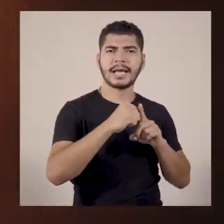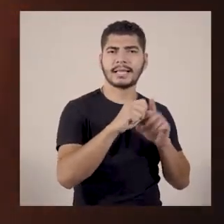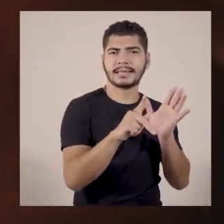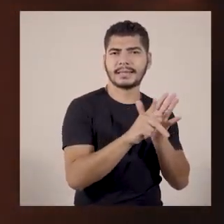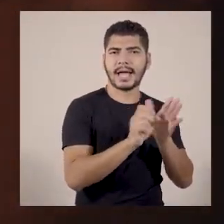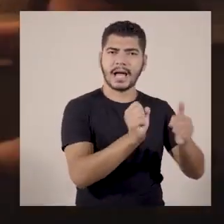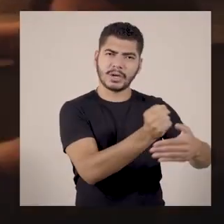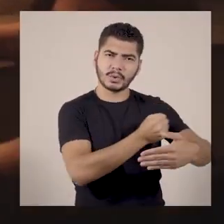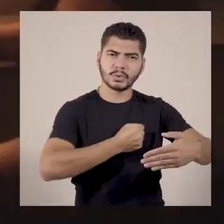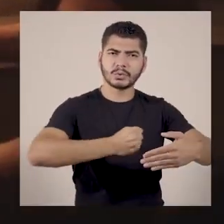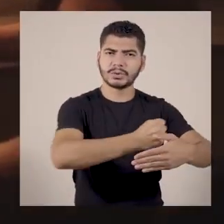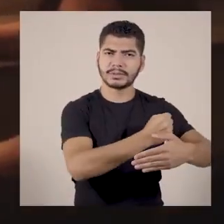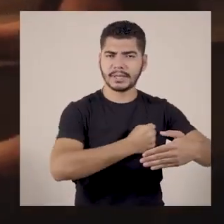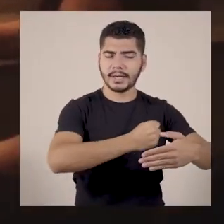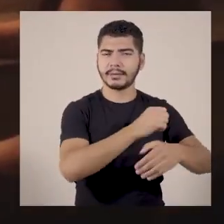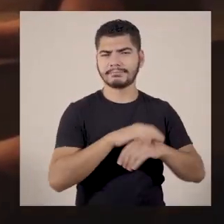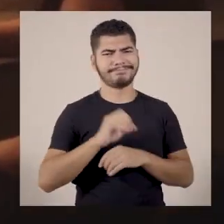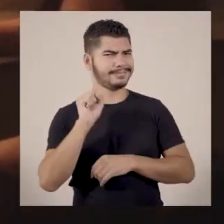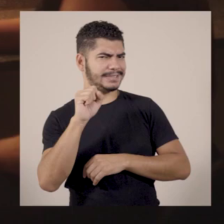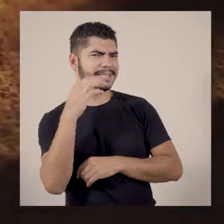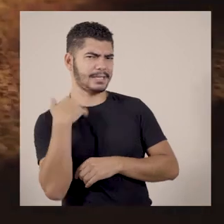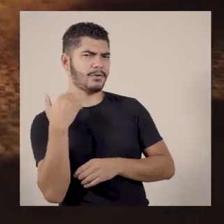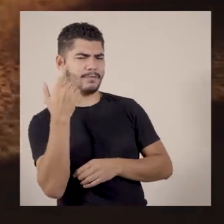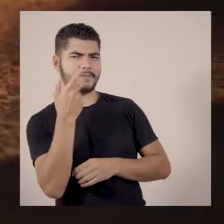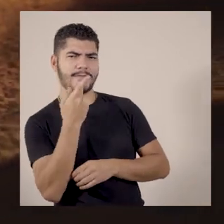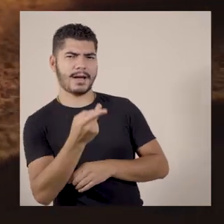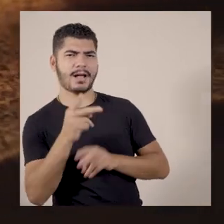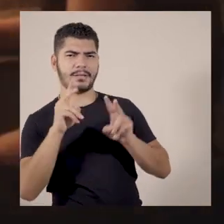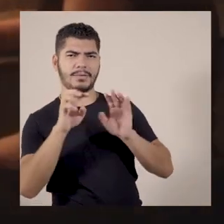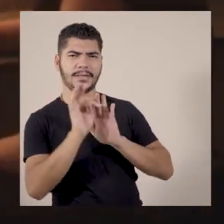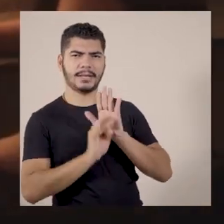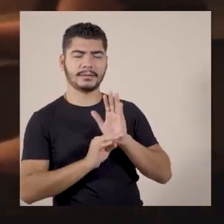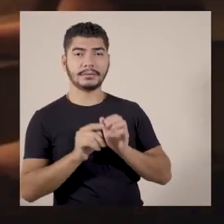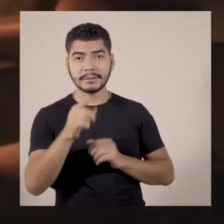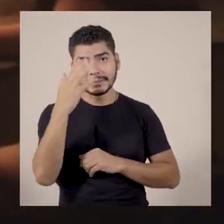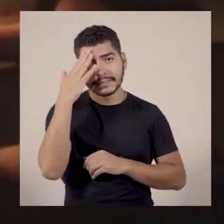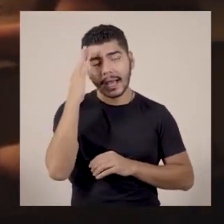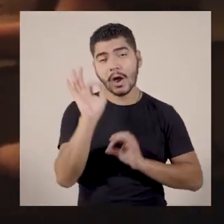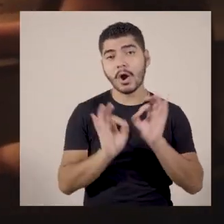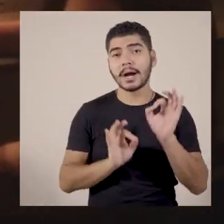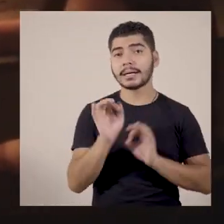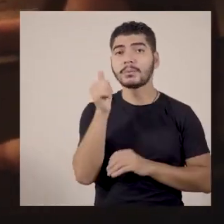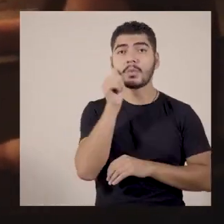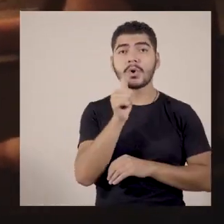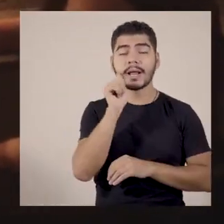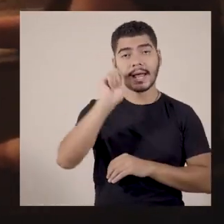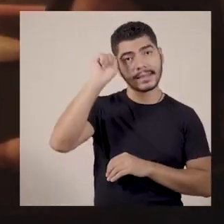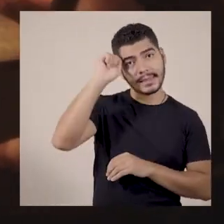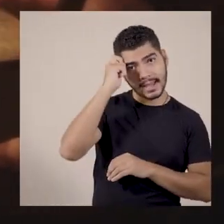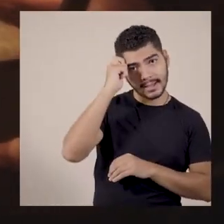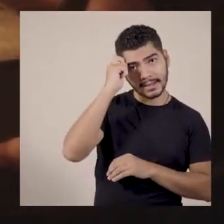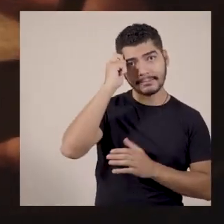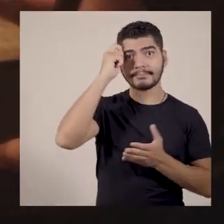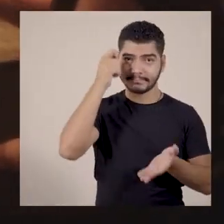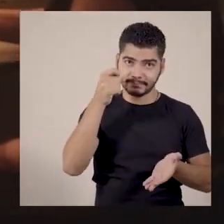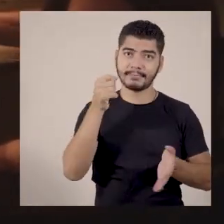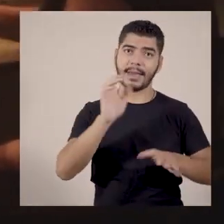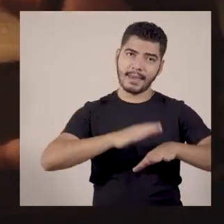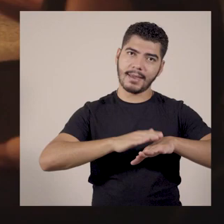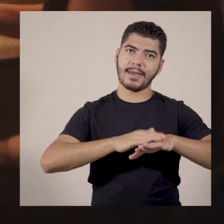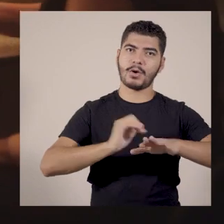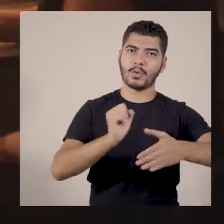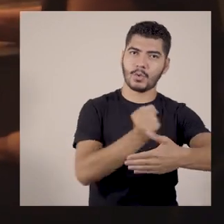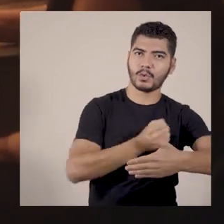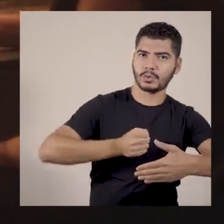Sociedade das Cozinheiras. Sim, eu falo delas no meu texto. Então, você sabe que era uma organização de mulheres negras que, como o próprio nome